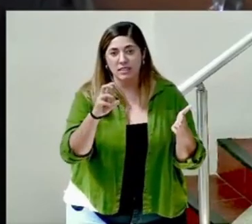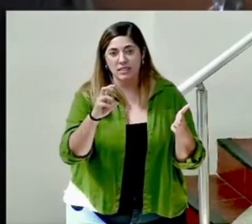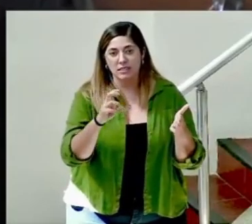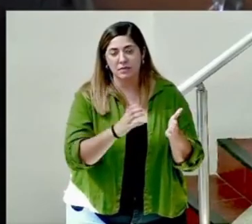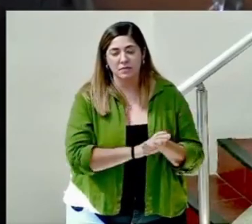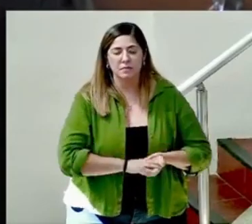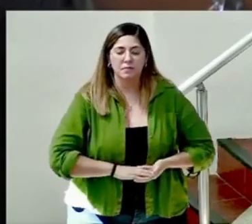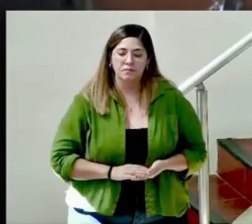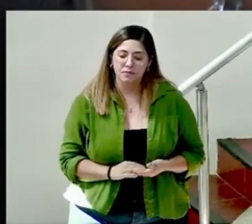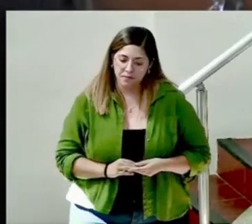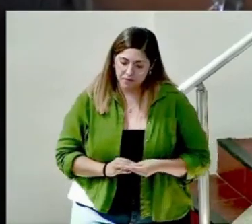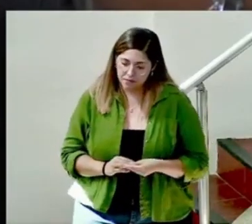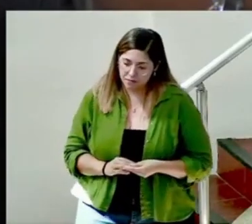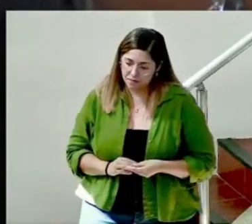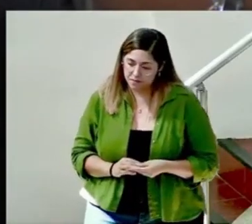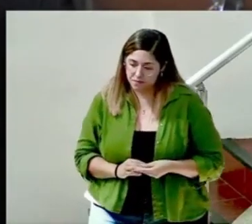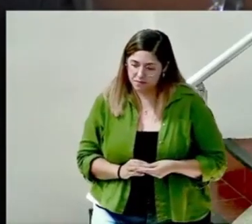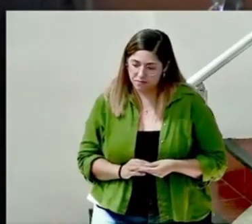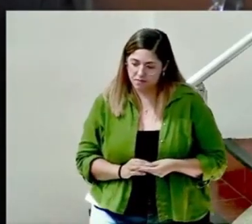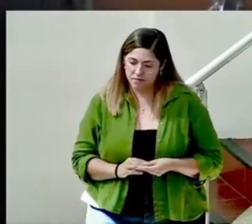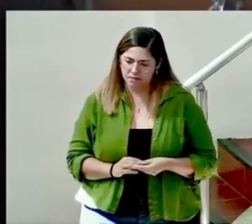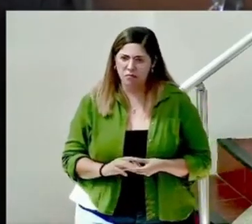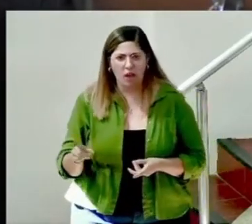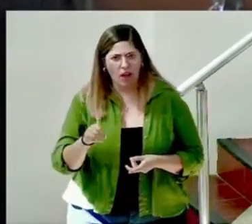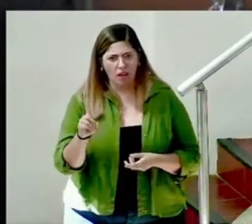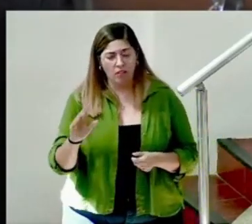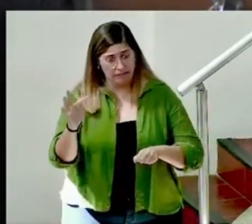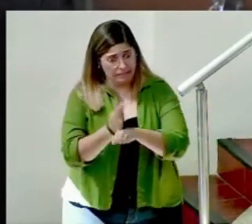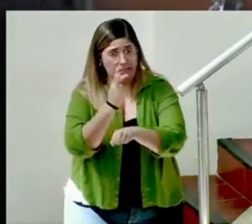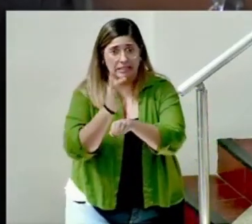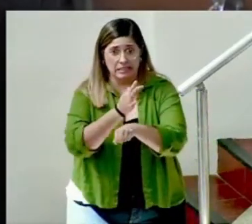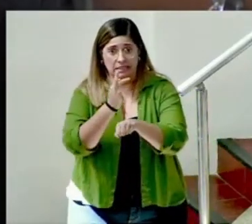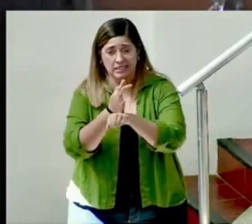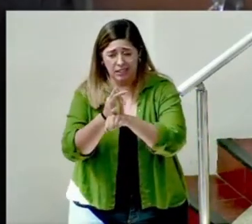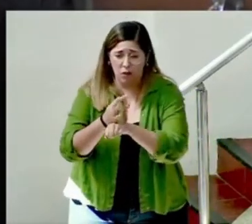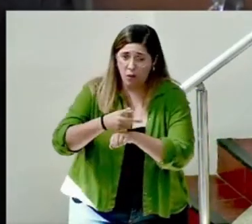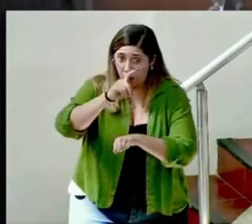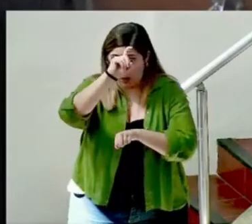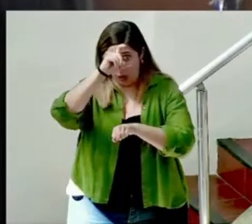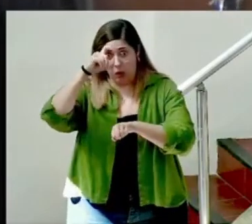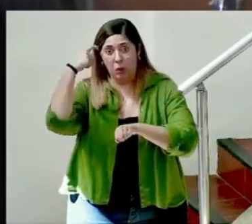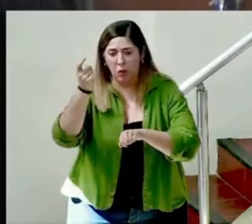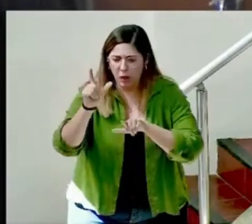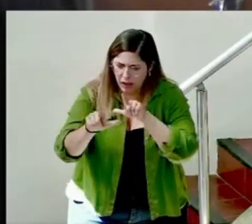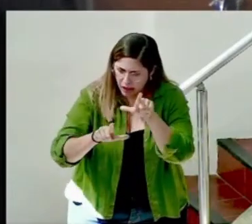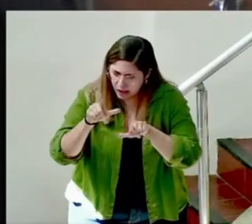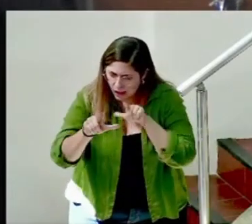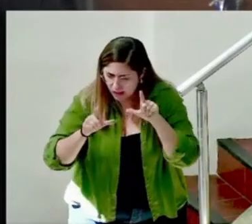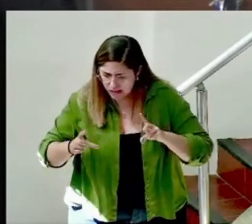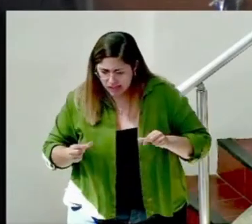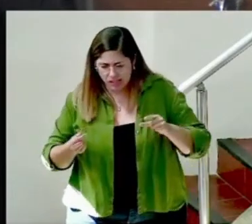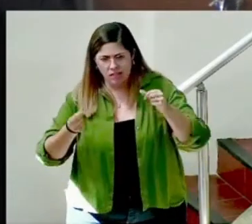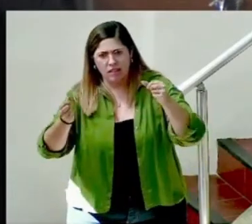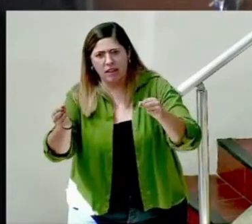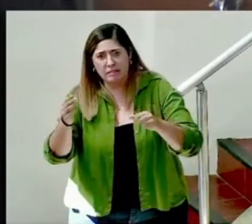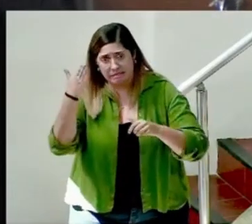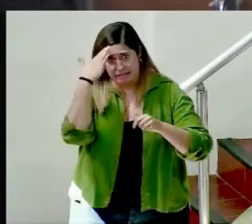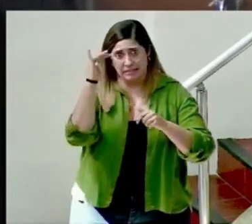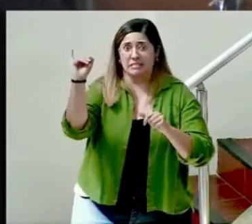não se fatigue para ficar rico, não aplique nisso a sua